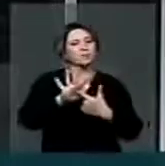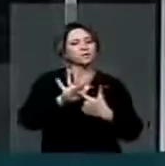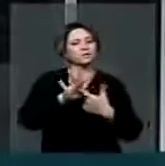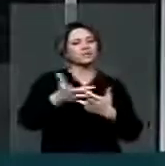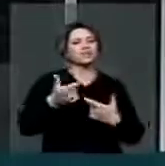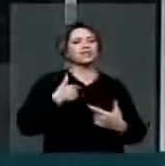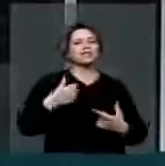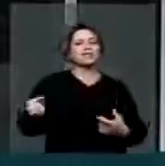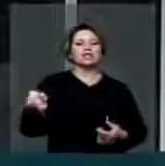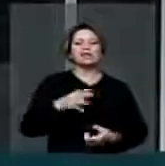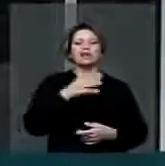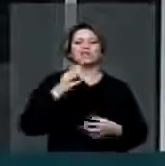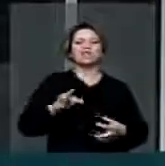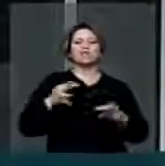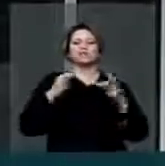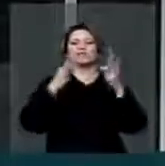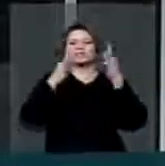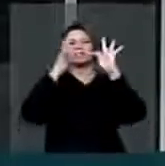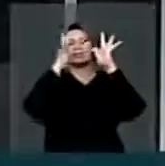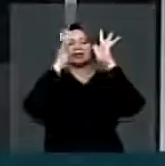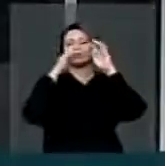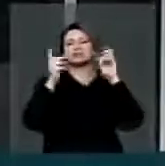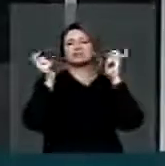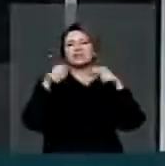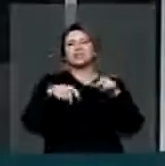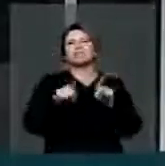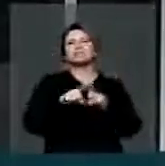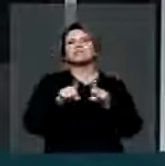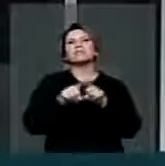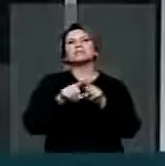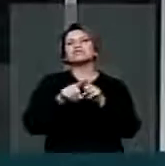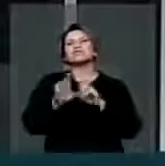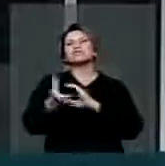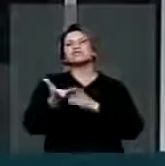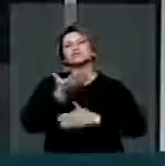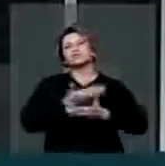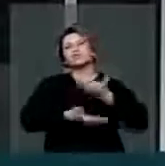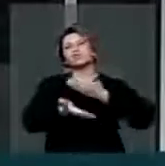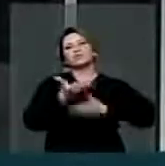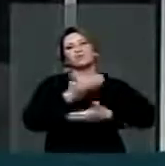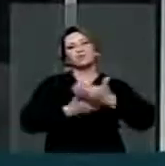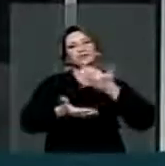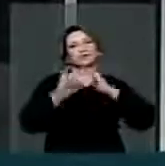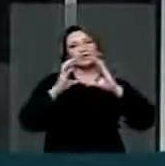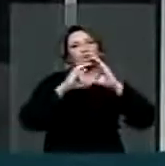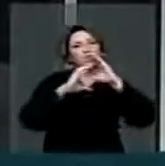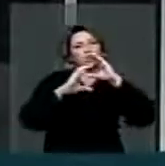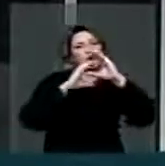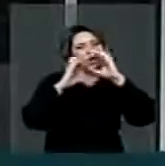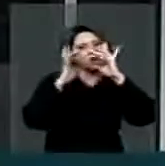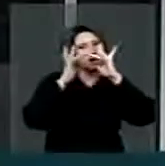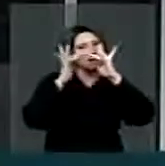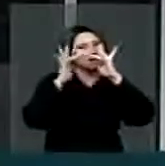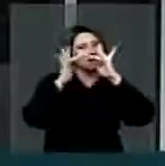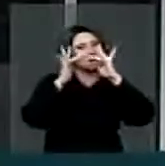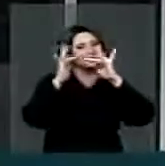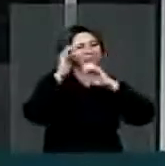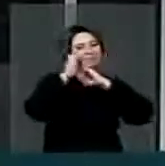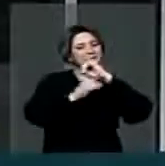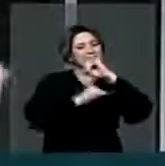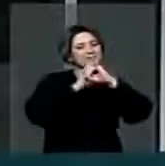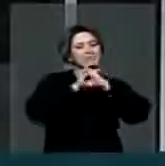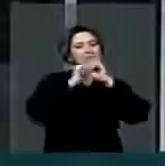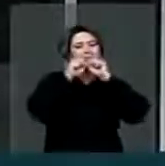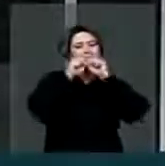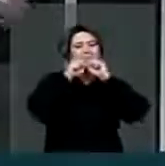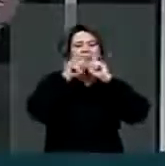novas tecnologias criam a possibilidade de comunicação em rede, online, que facilitam